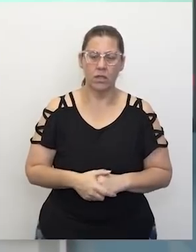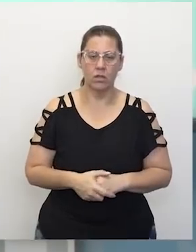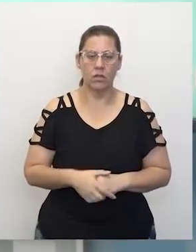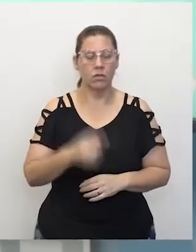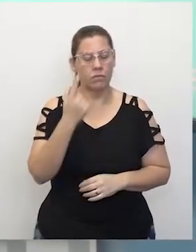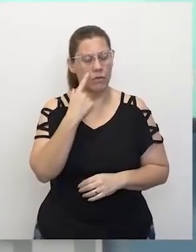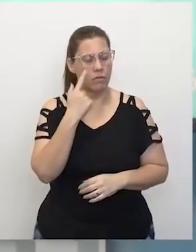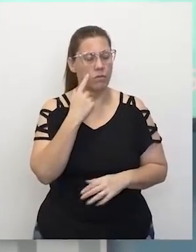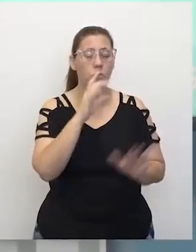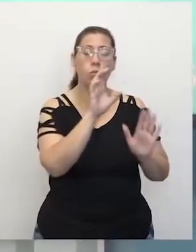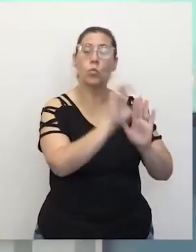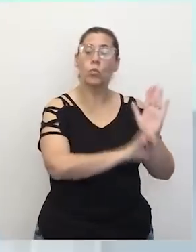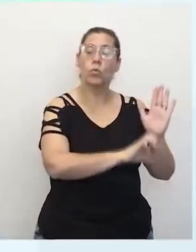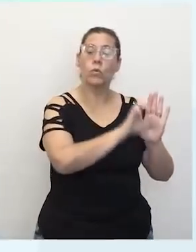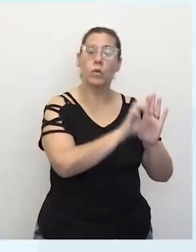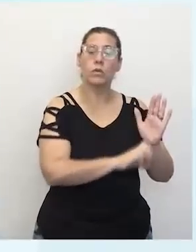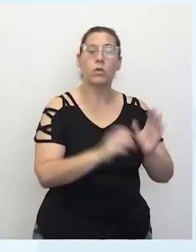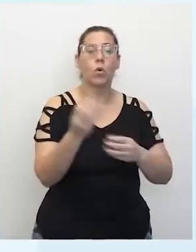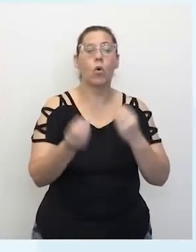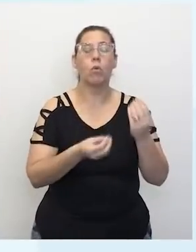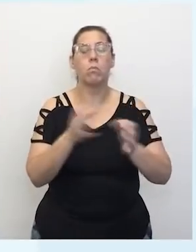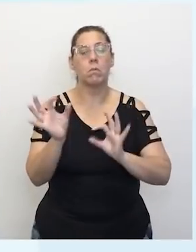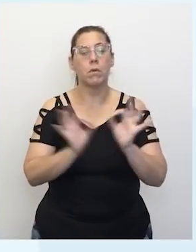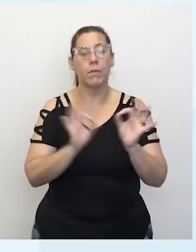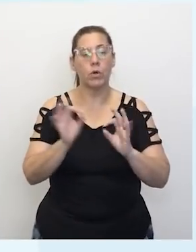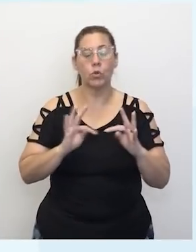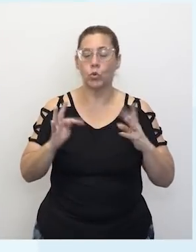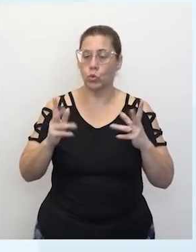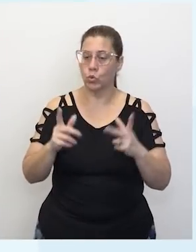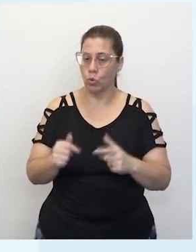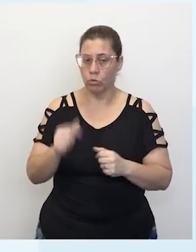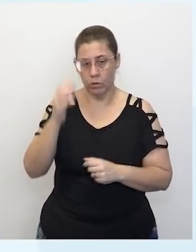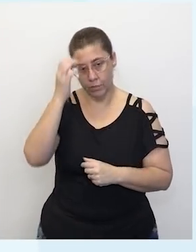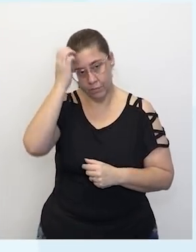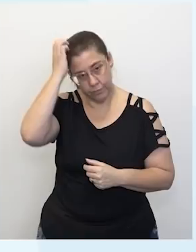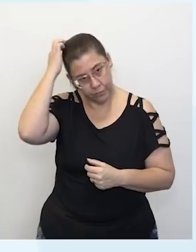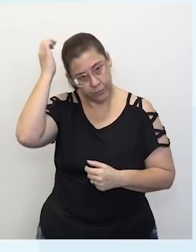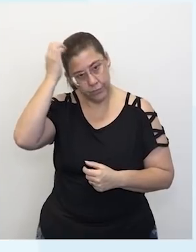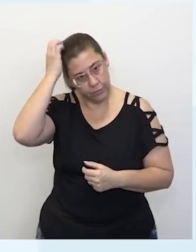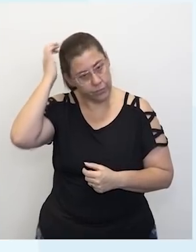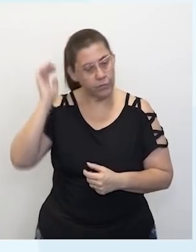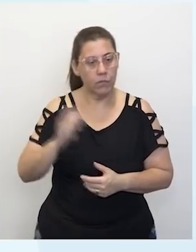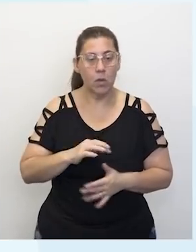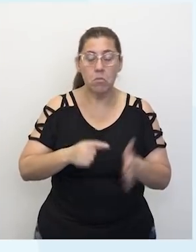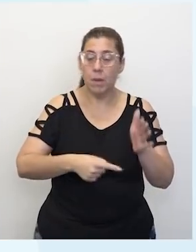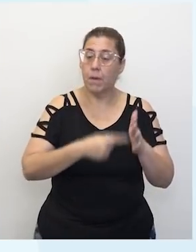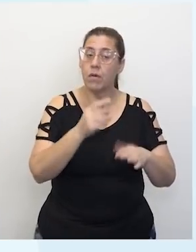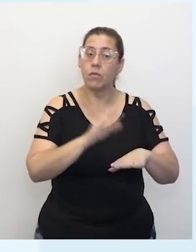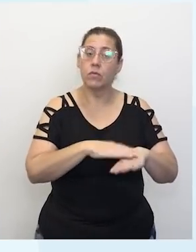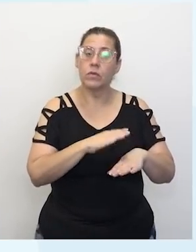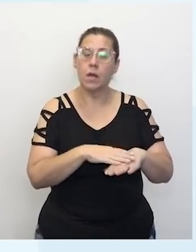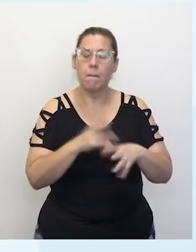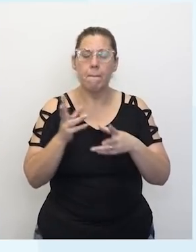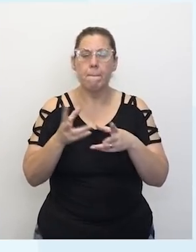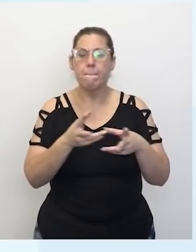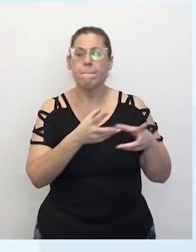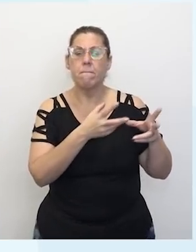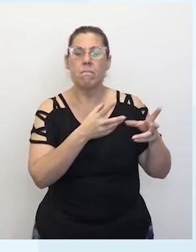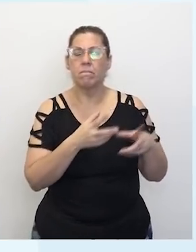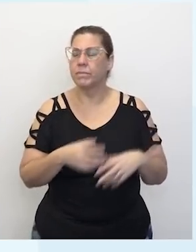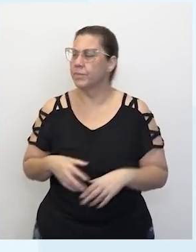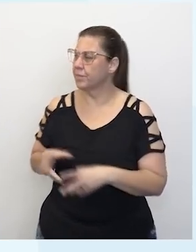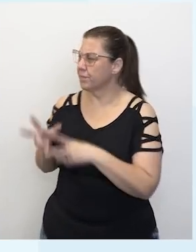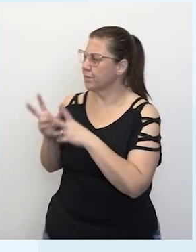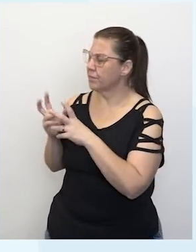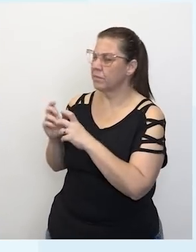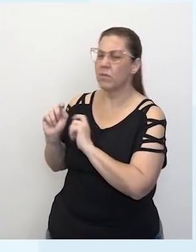esse exemplozinho, que é como a gente vai fazer todos os outros, tá bom? Olha lá, a primeira coisa que eu vou fazer é perceber que, ó, o 4 com 1 menos